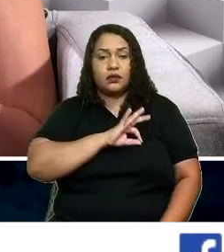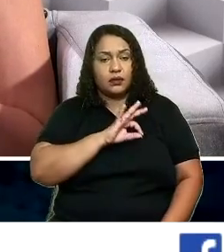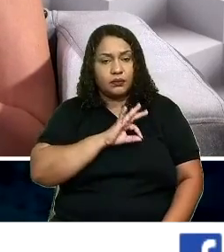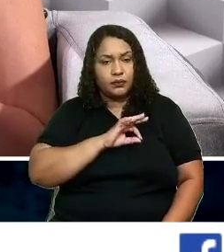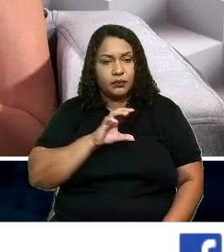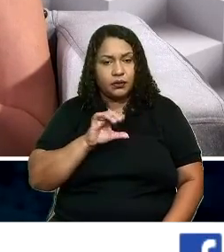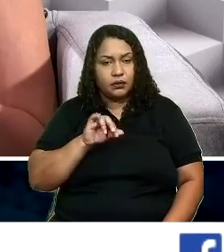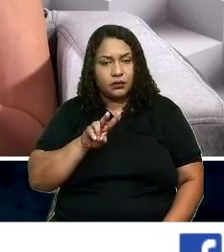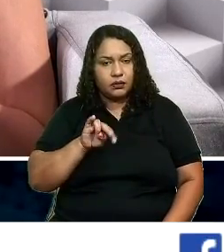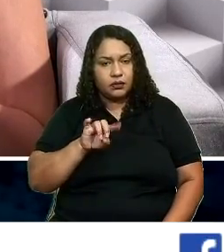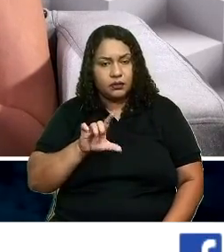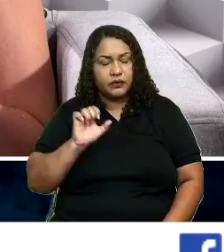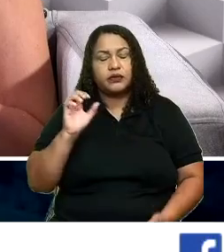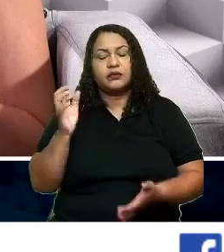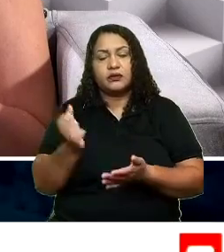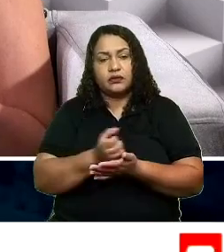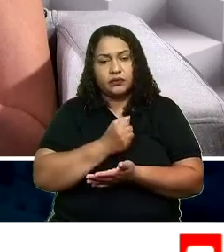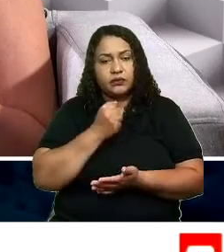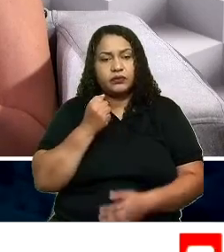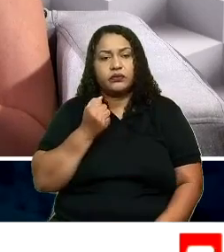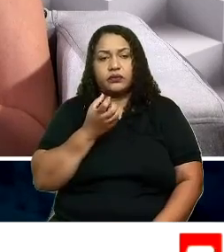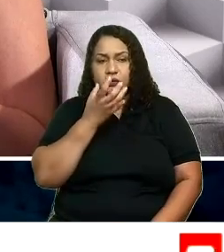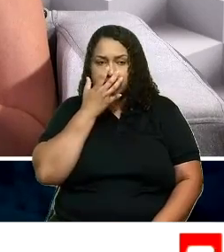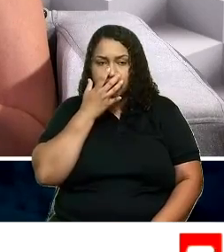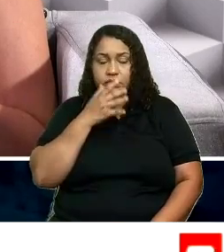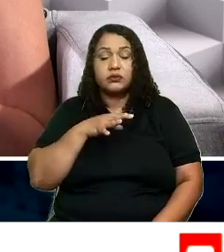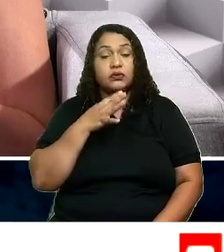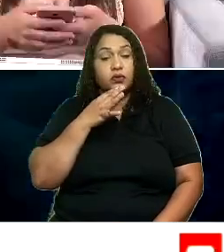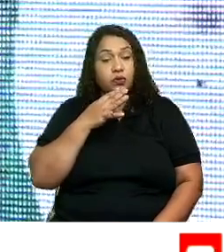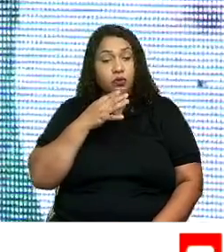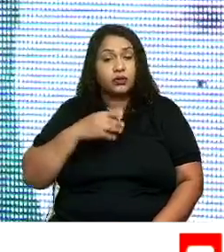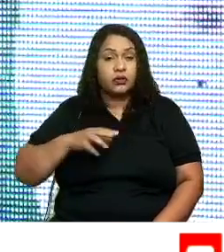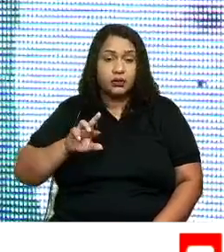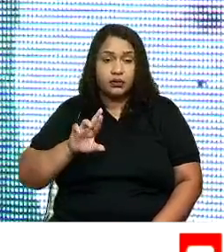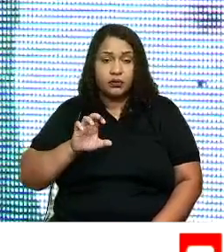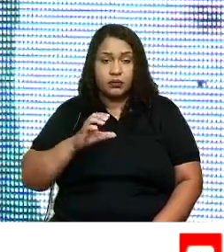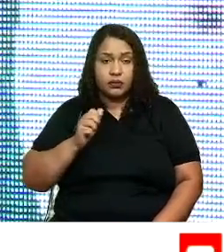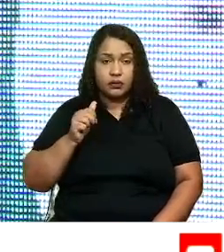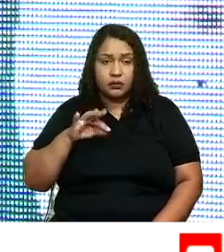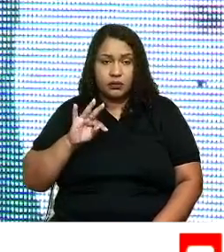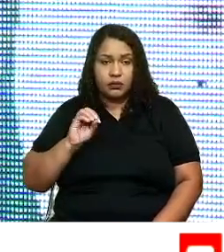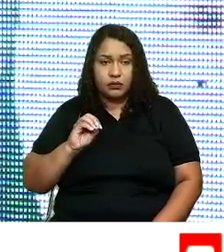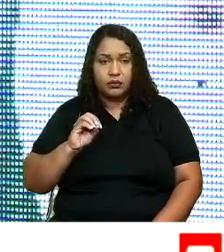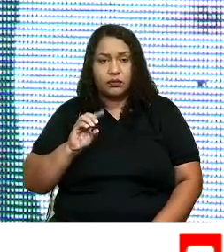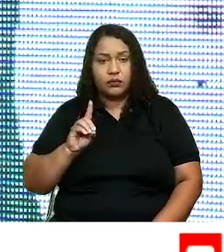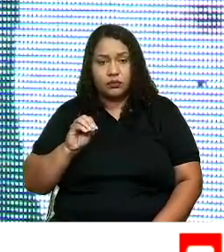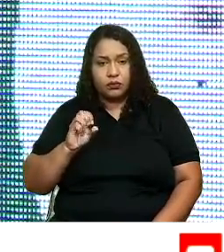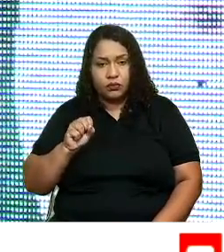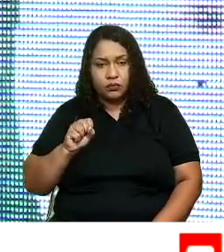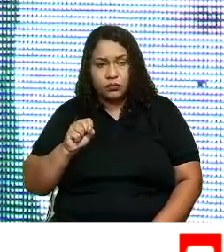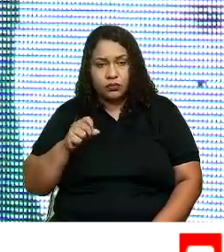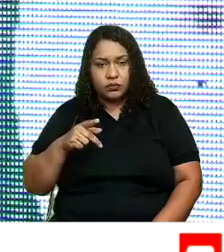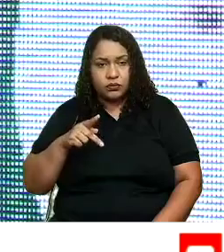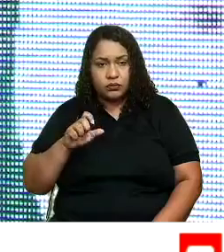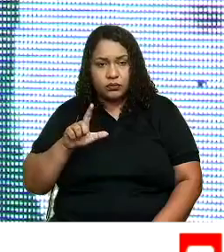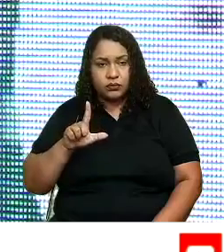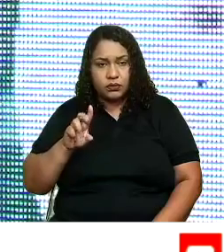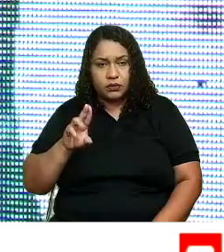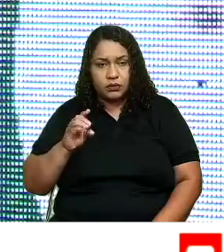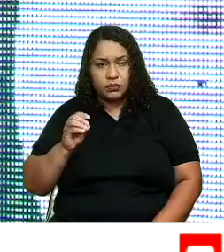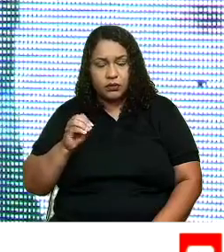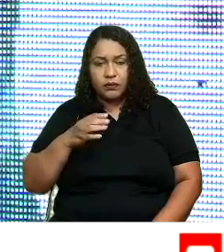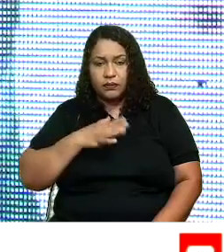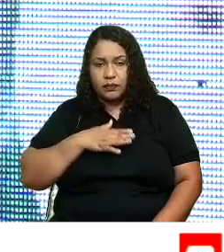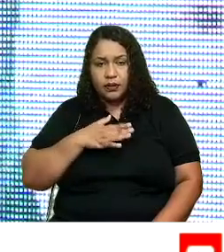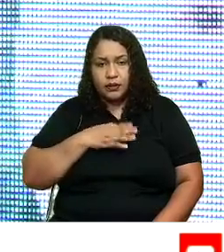a polícia civil que fez esse Resgate junto com o pessoal do Recanto dos pelos a gente conhece muito bem possível já adotei no Recanto dos peludos